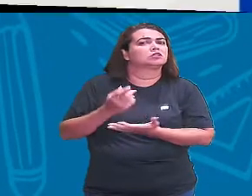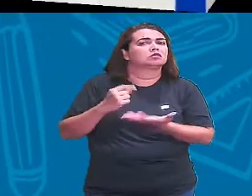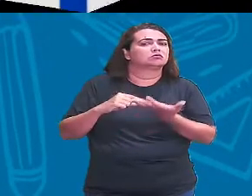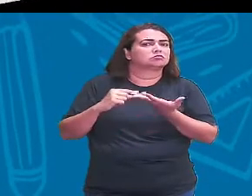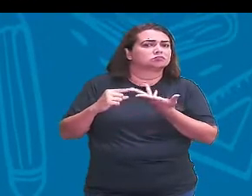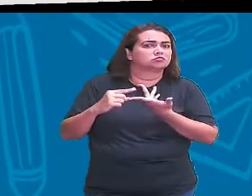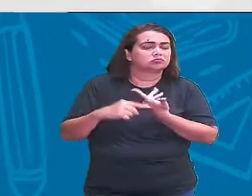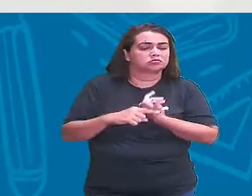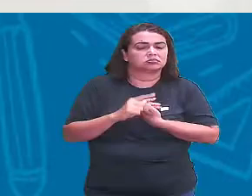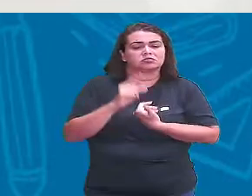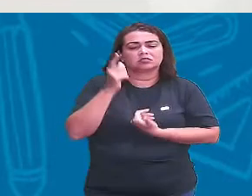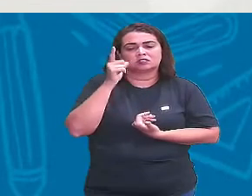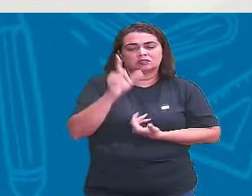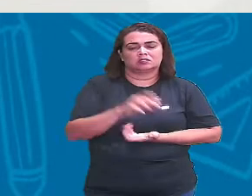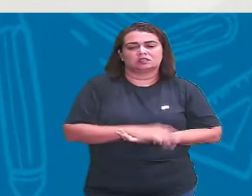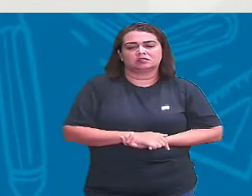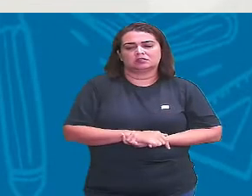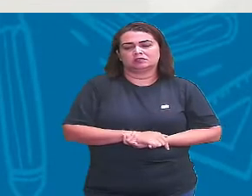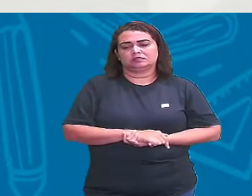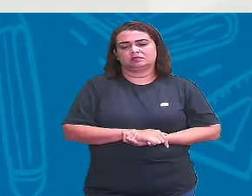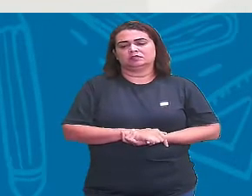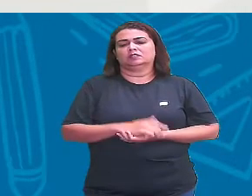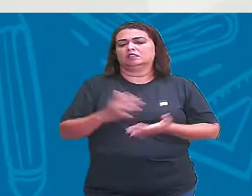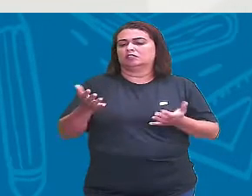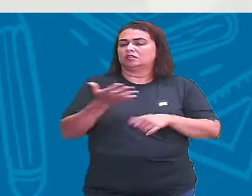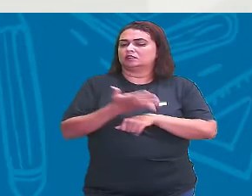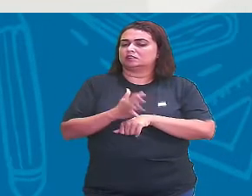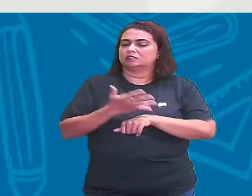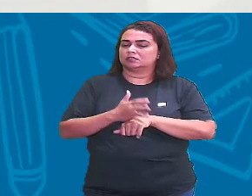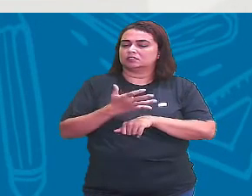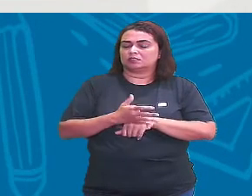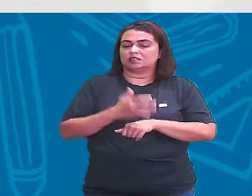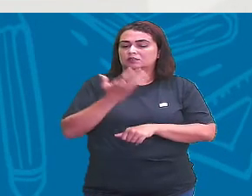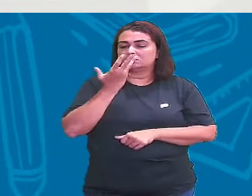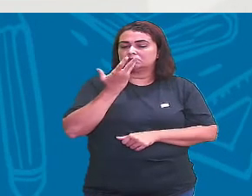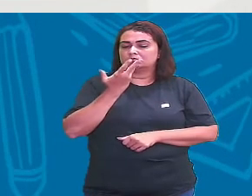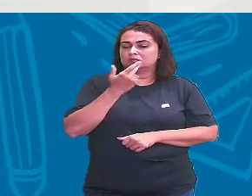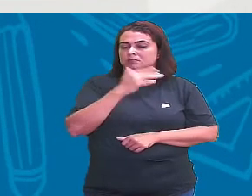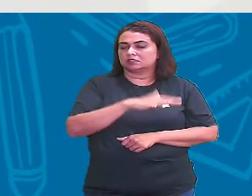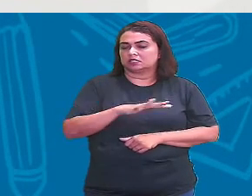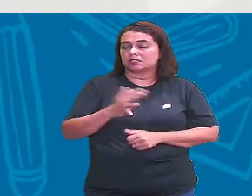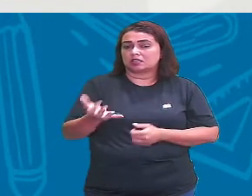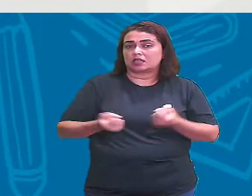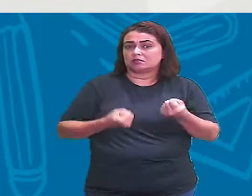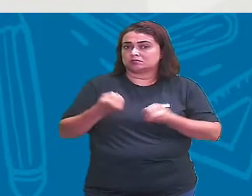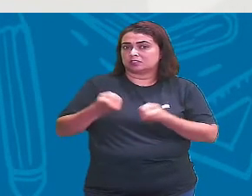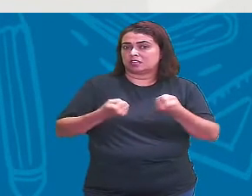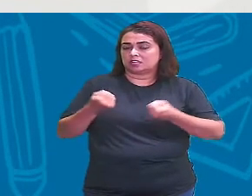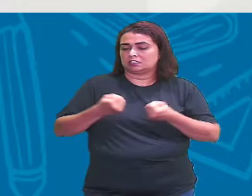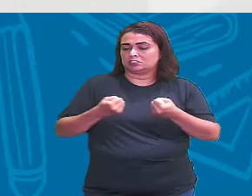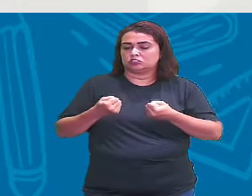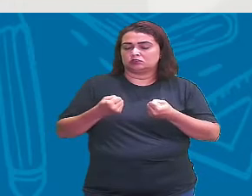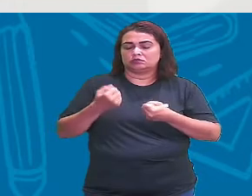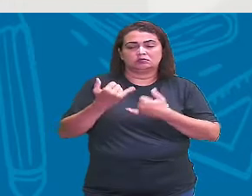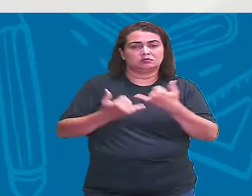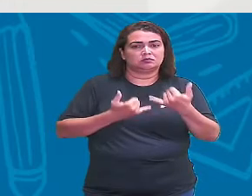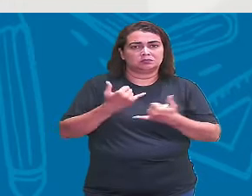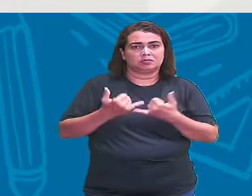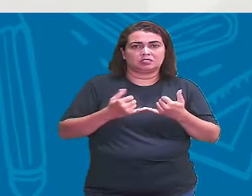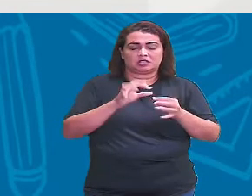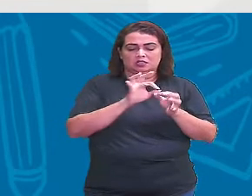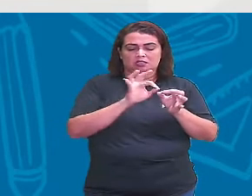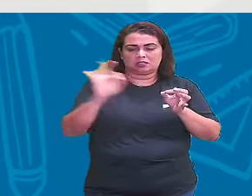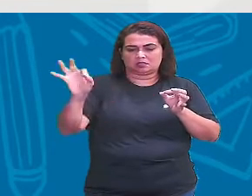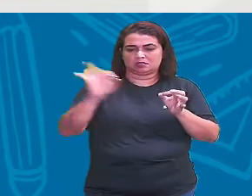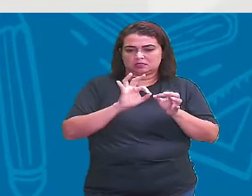tá certo? Agora a gente vai treinar. As crianças querem andar de carrinho. A gente vai